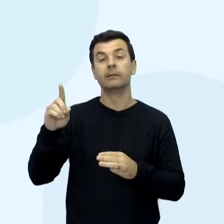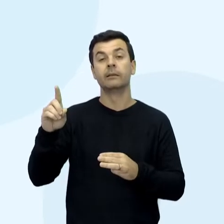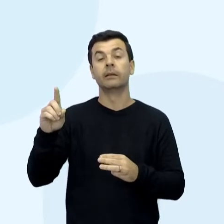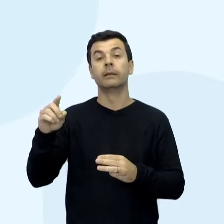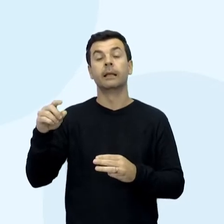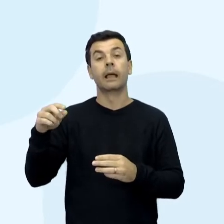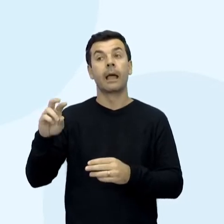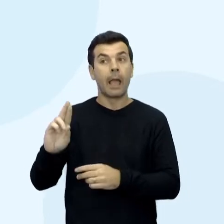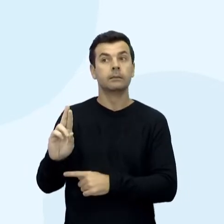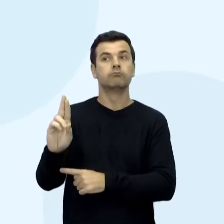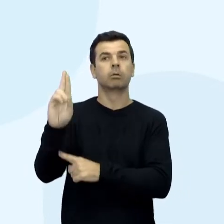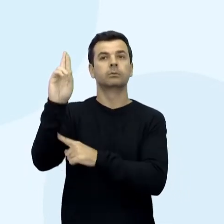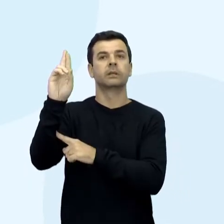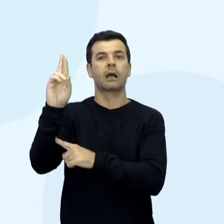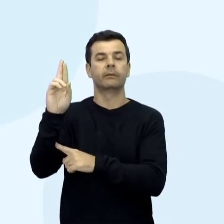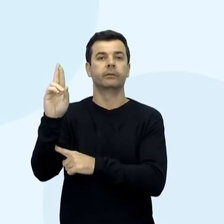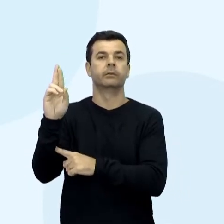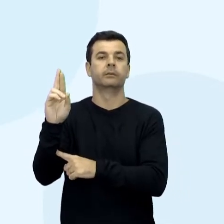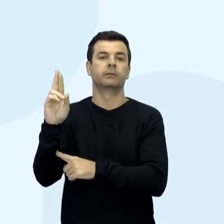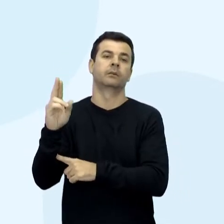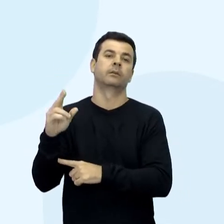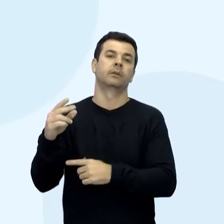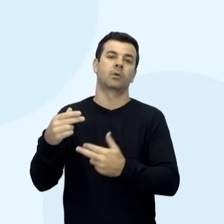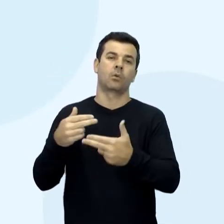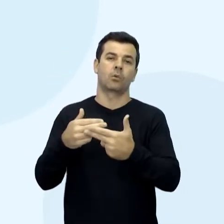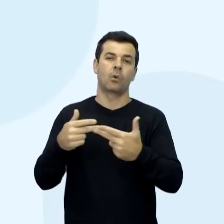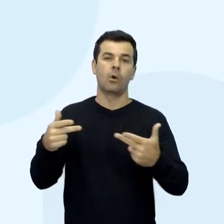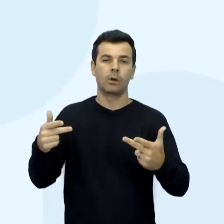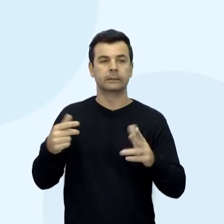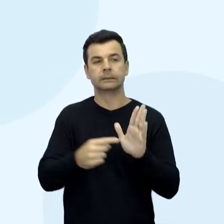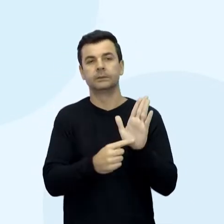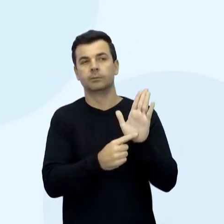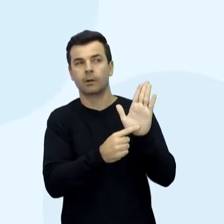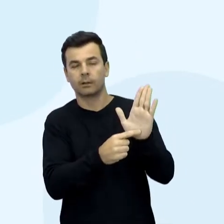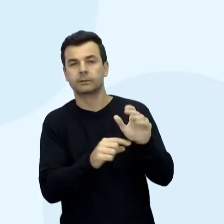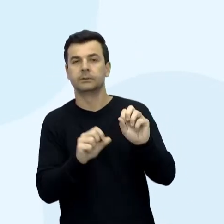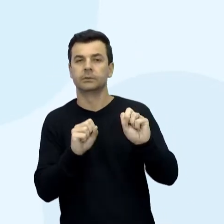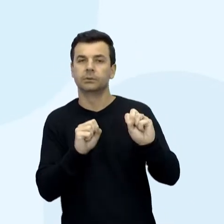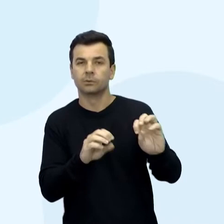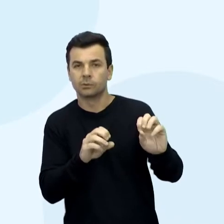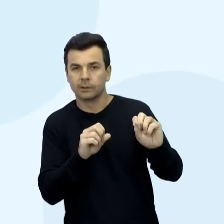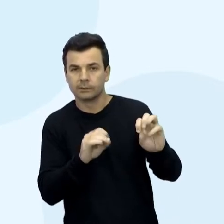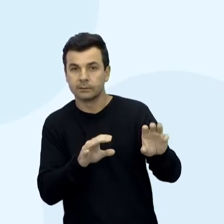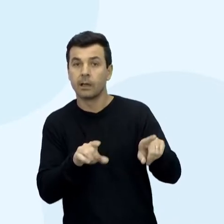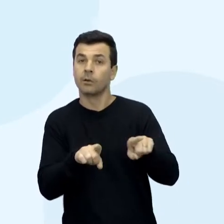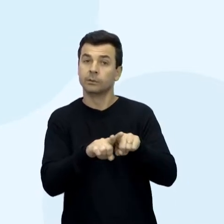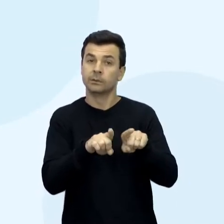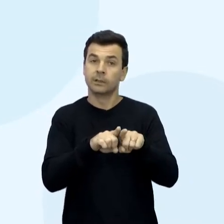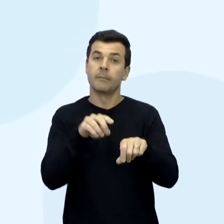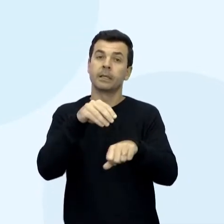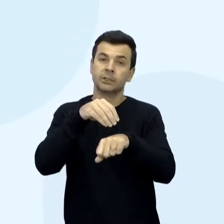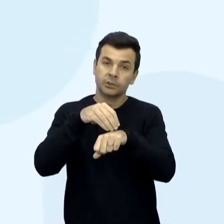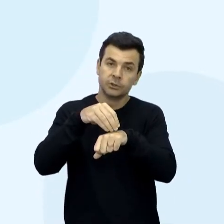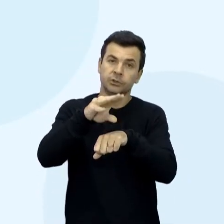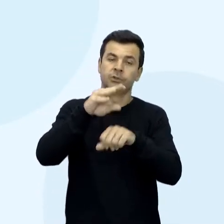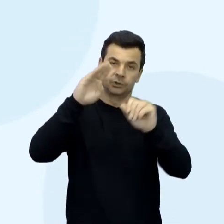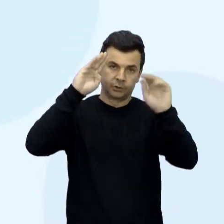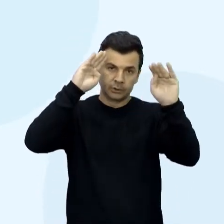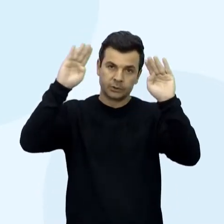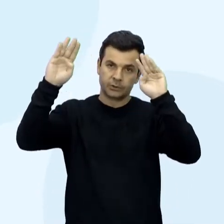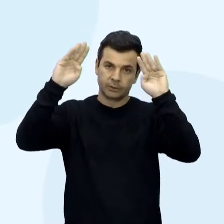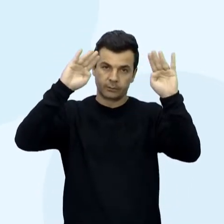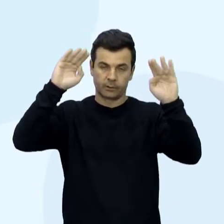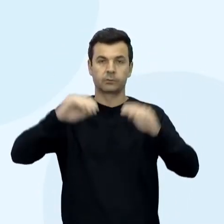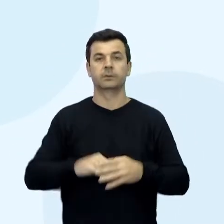quê? Eles trazem aí atitudes mais ativas, educativas e reflexivas. Os museus